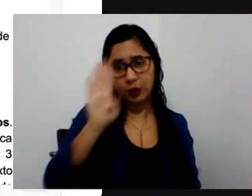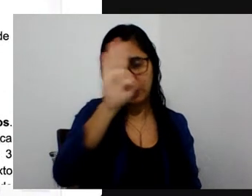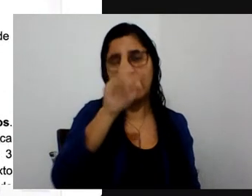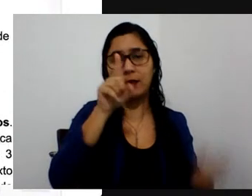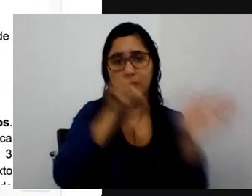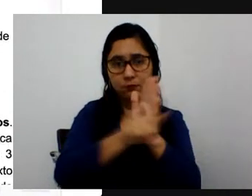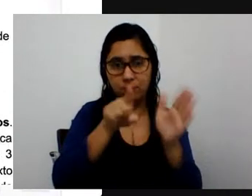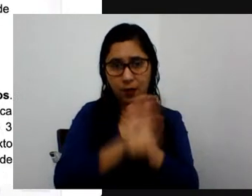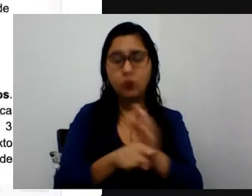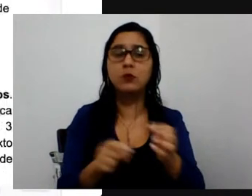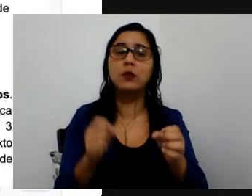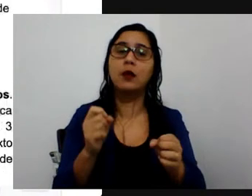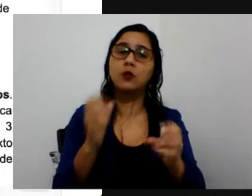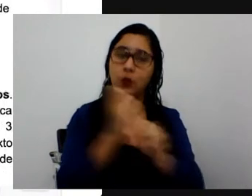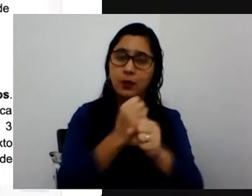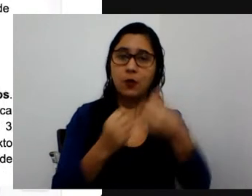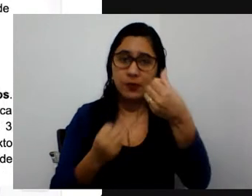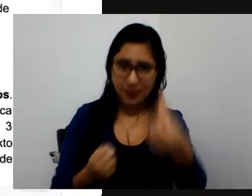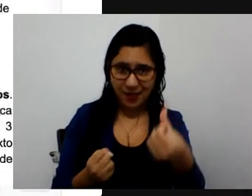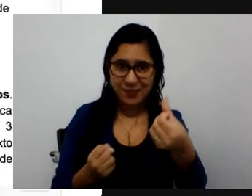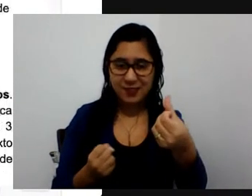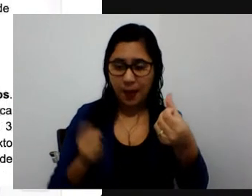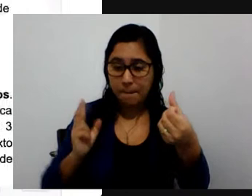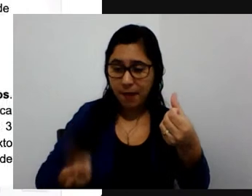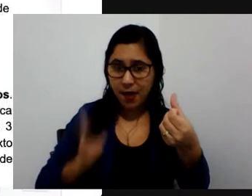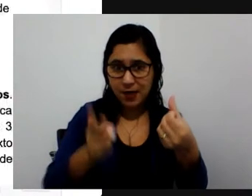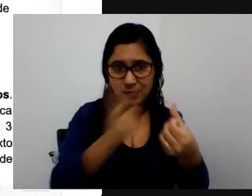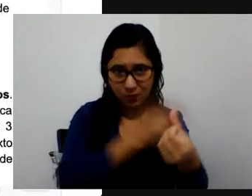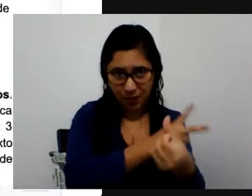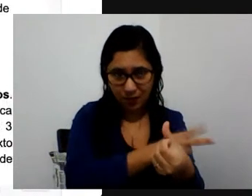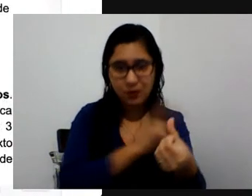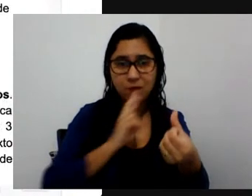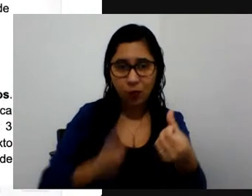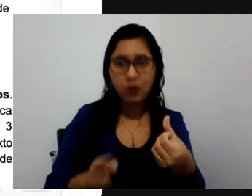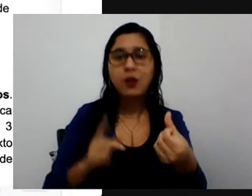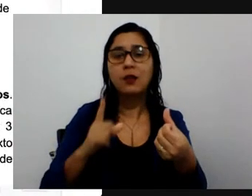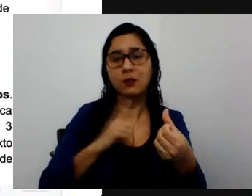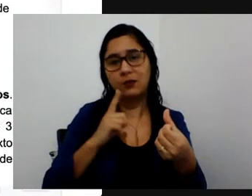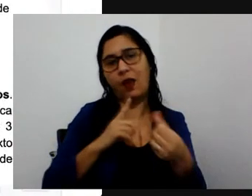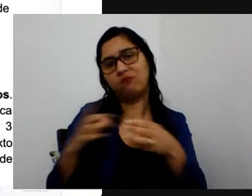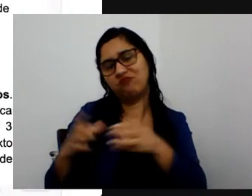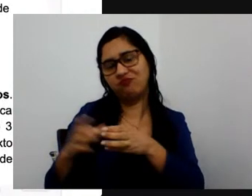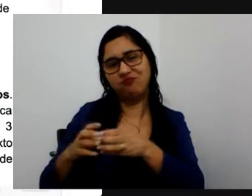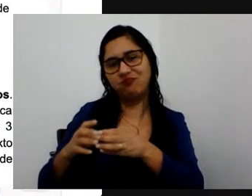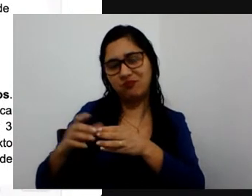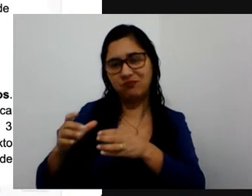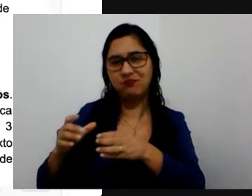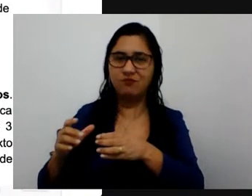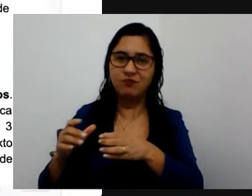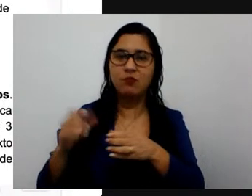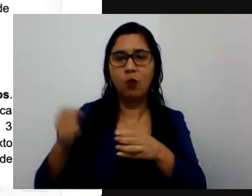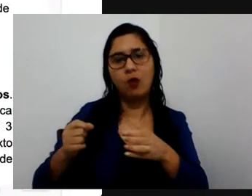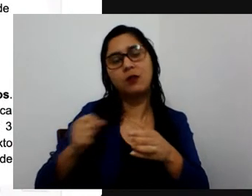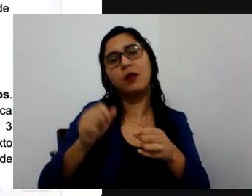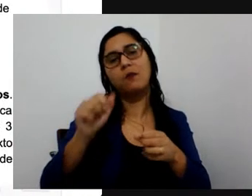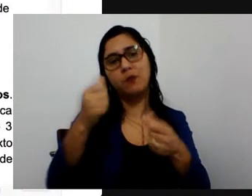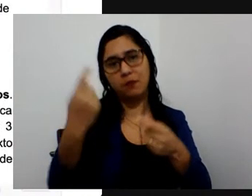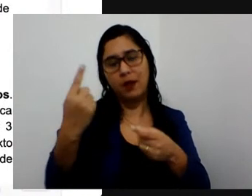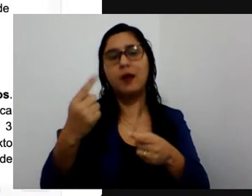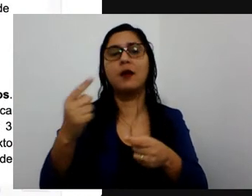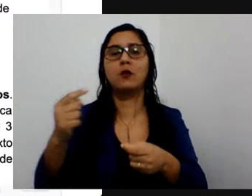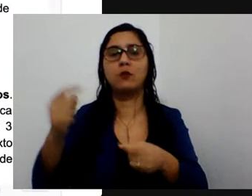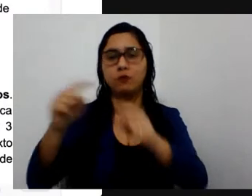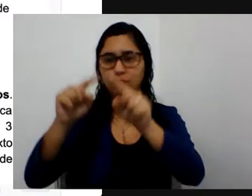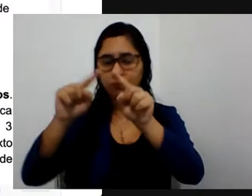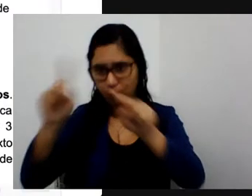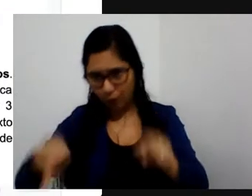3 candidaturas, formuladas por integrantes das 3 candidaturas, seguindo a ordem servidores docentes, TAs e